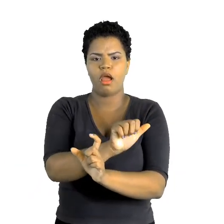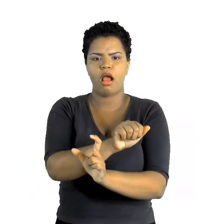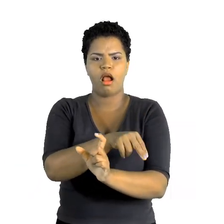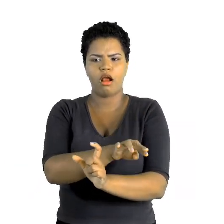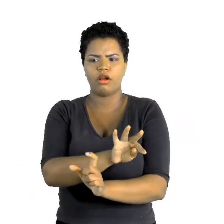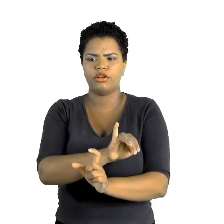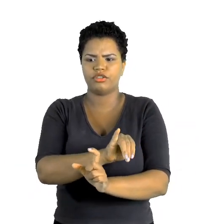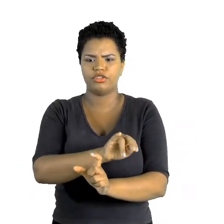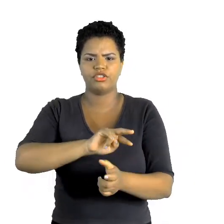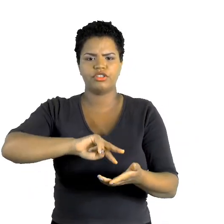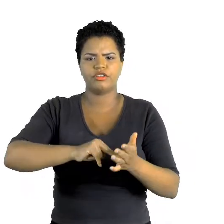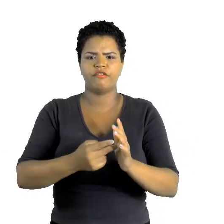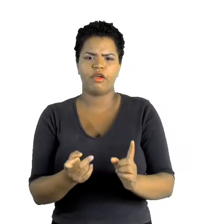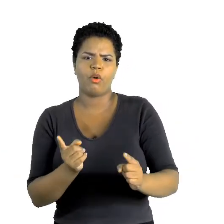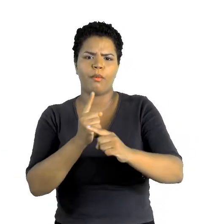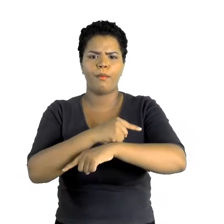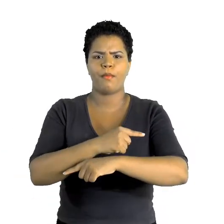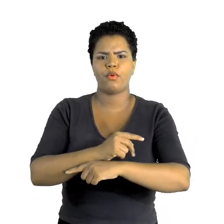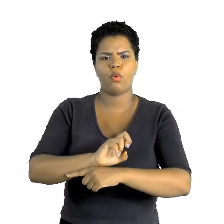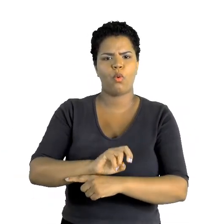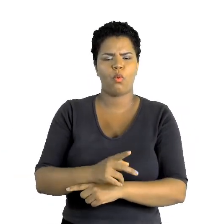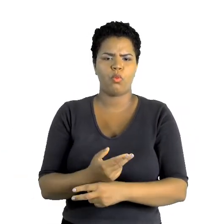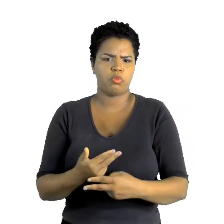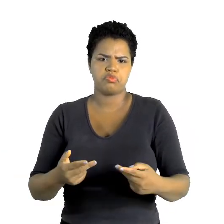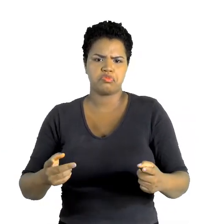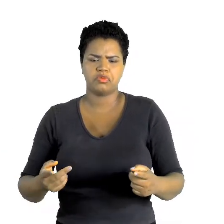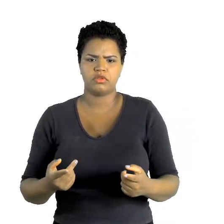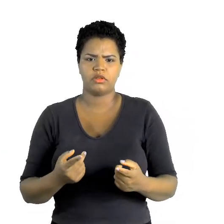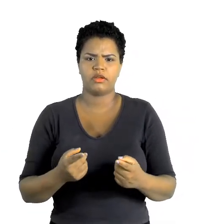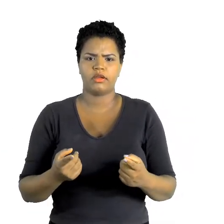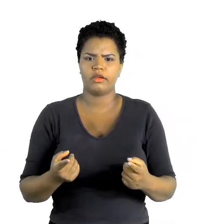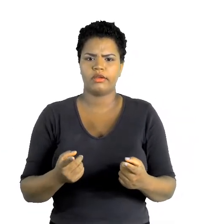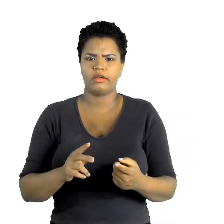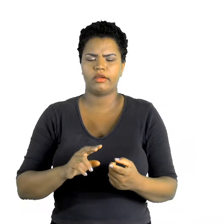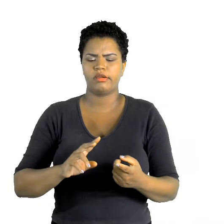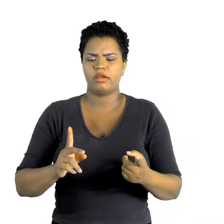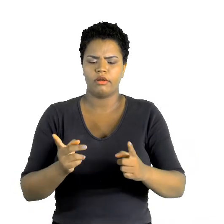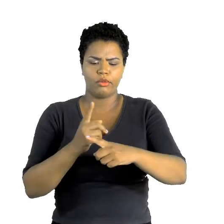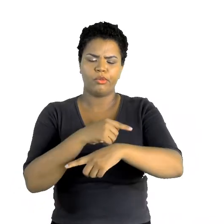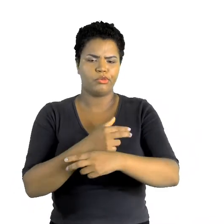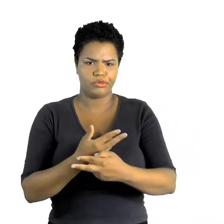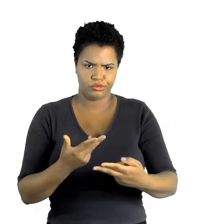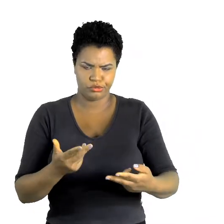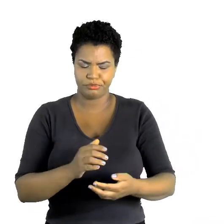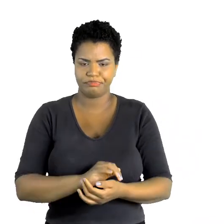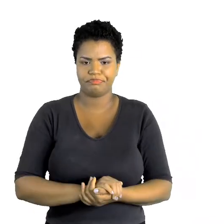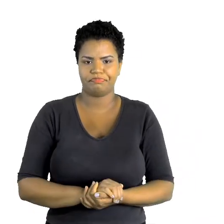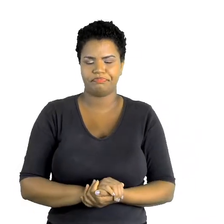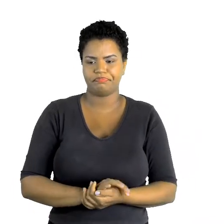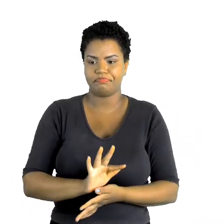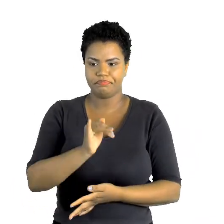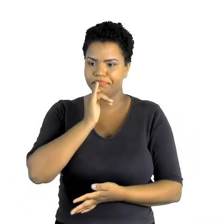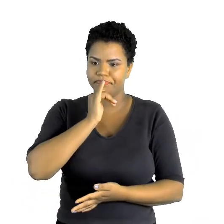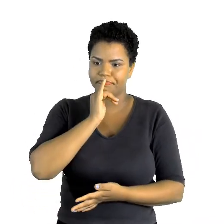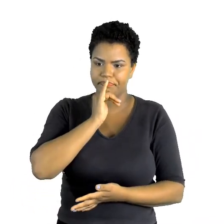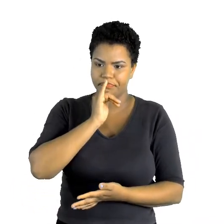uma oposição, uma contradição, uma contrariedade aí a alguma coisa. Por exemplo, aqui nós